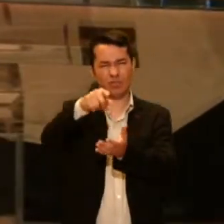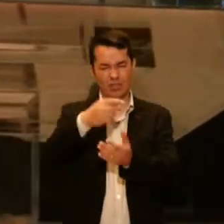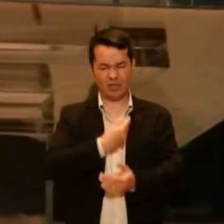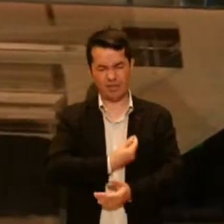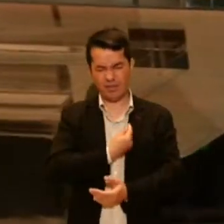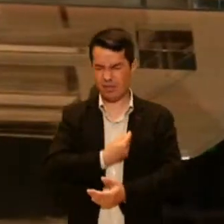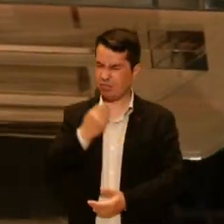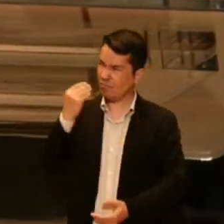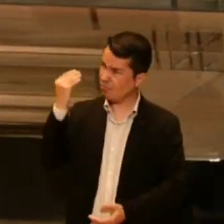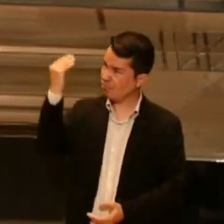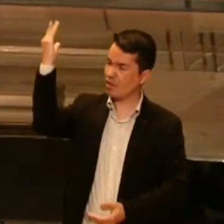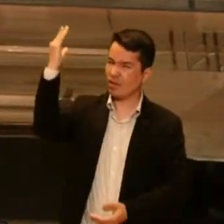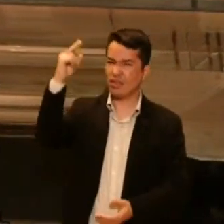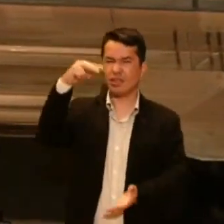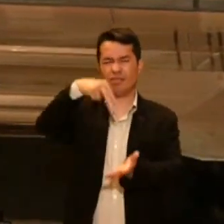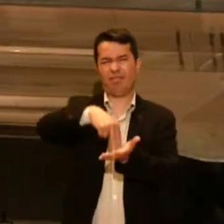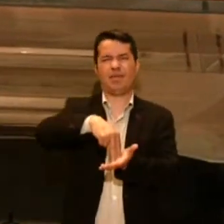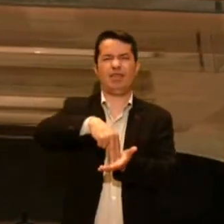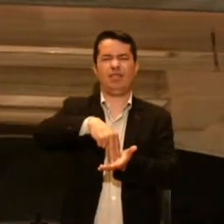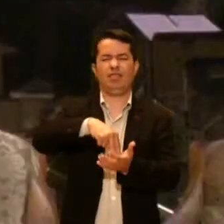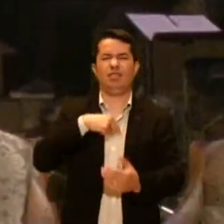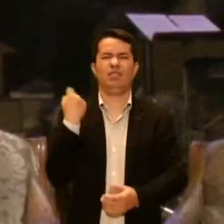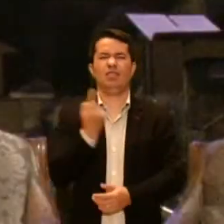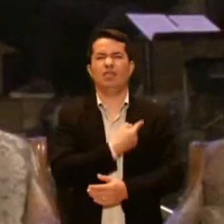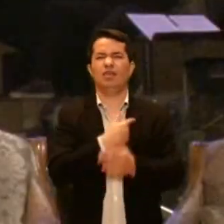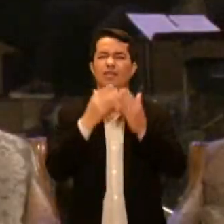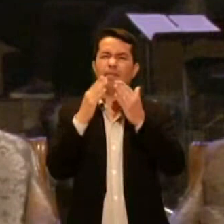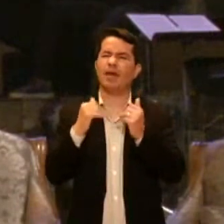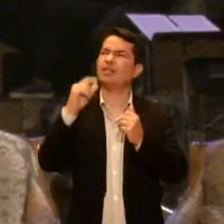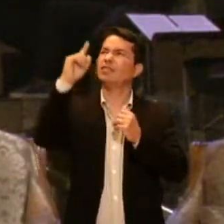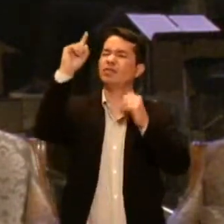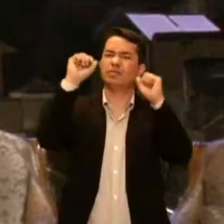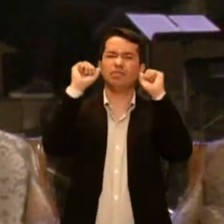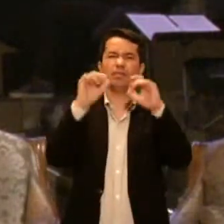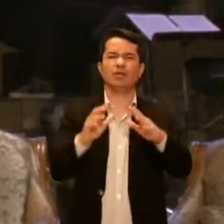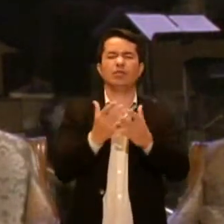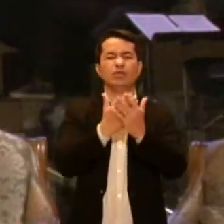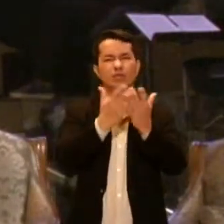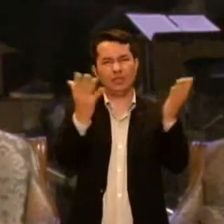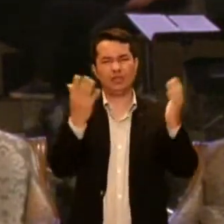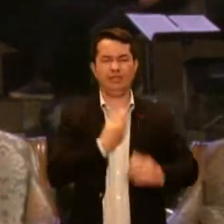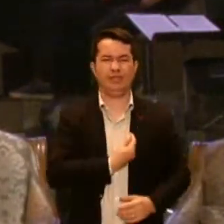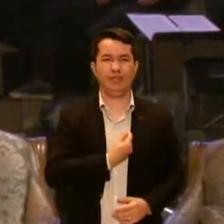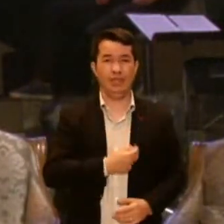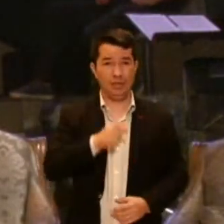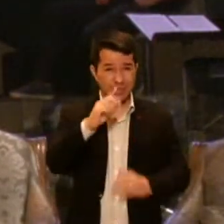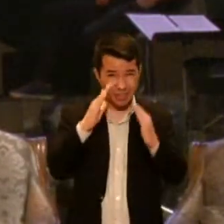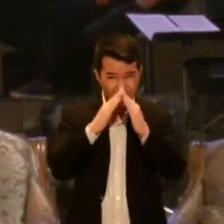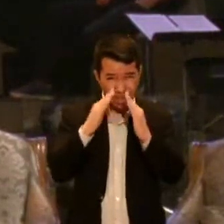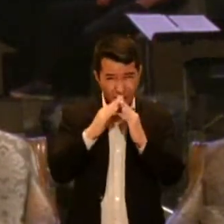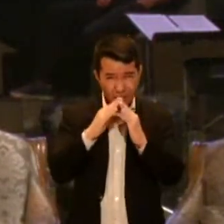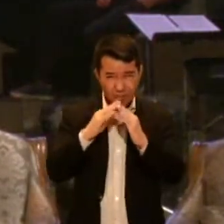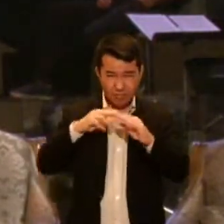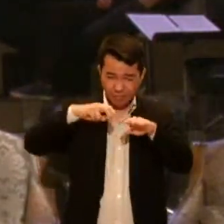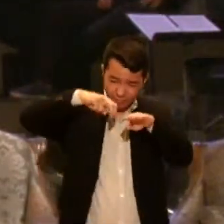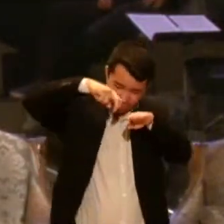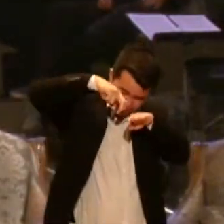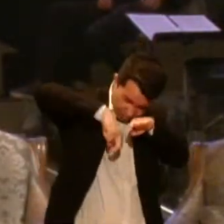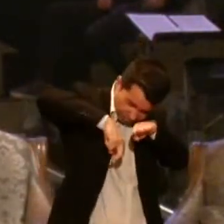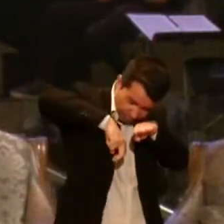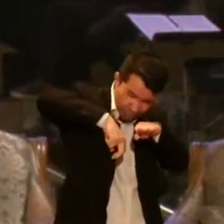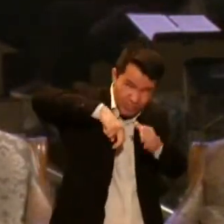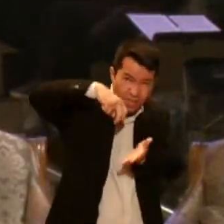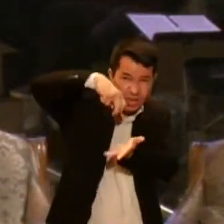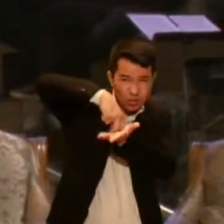de pé, eu quero pedir a bênção de Deus sobre a tua vida. Se você está aí na sua casa, se ajoelha na presença de Deus, eu quero orar